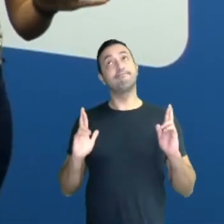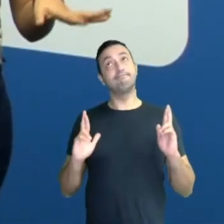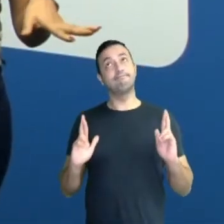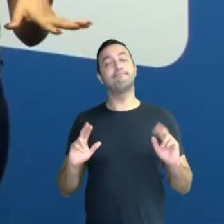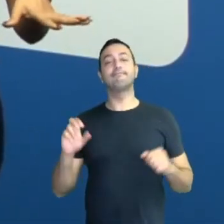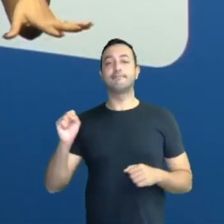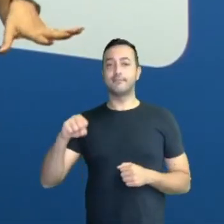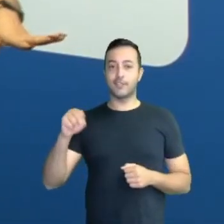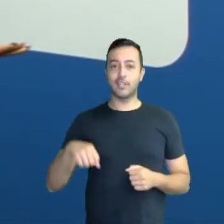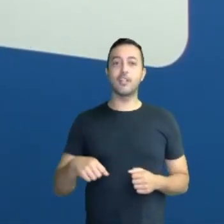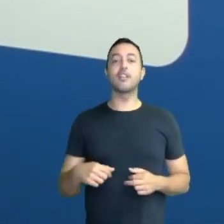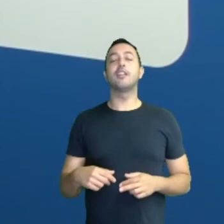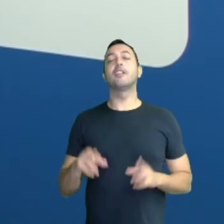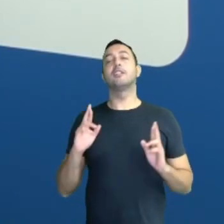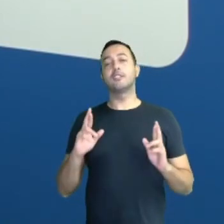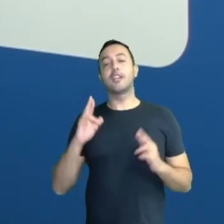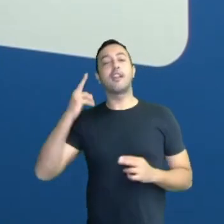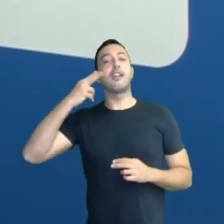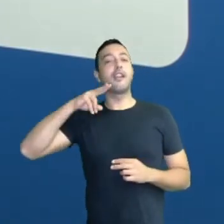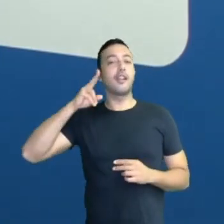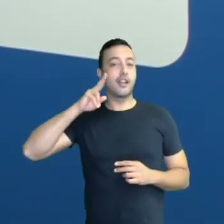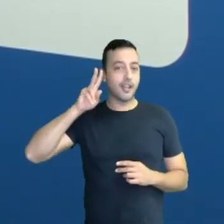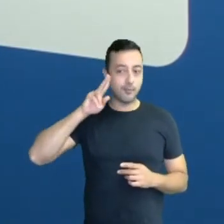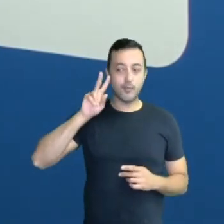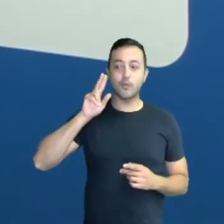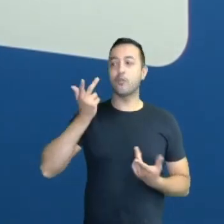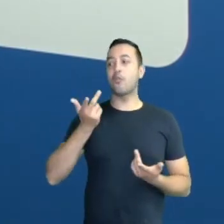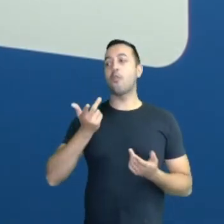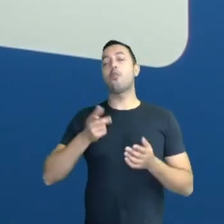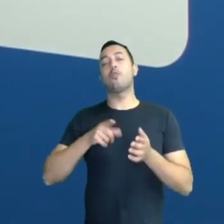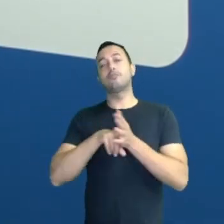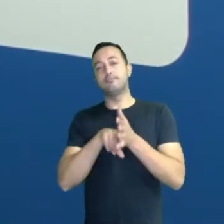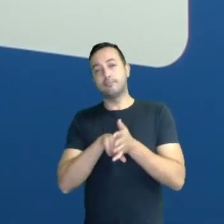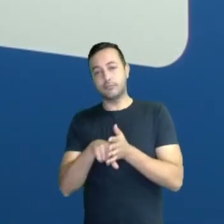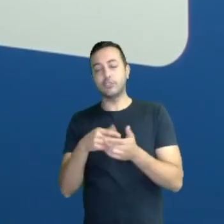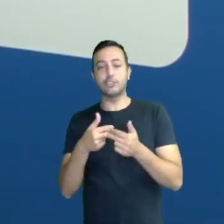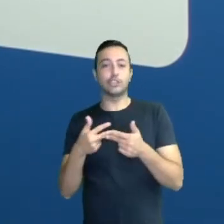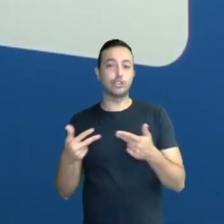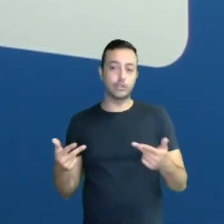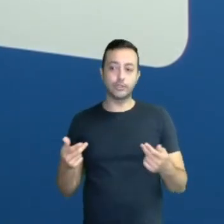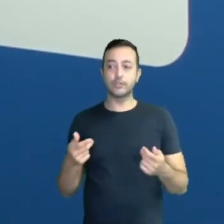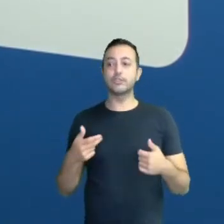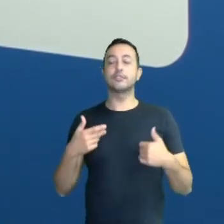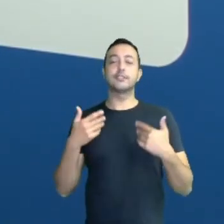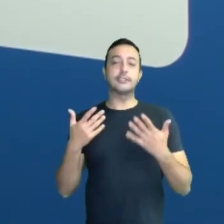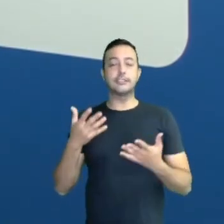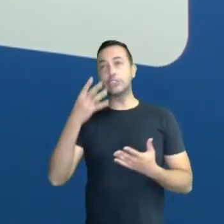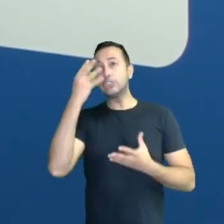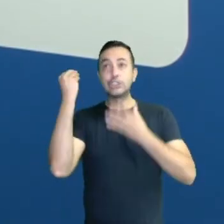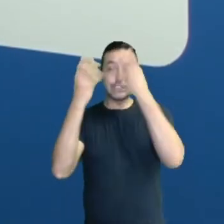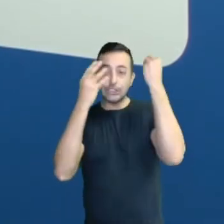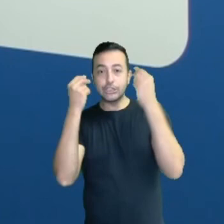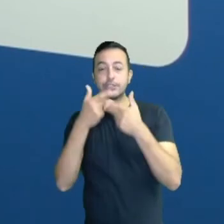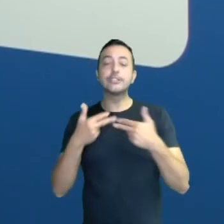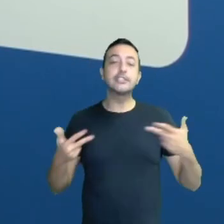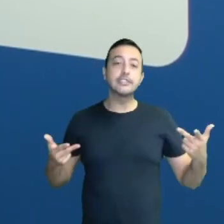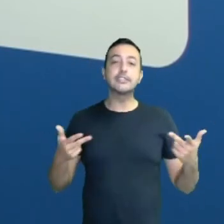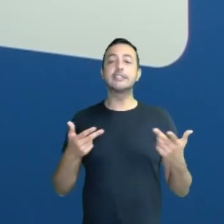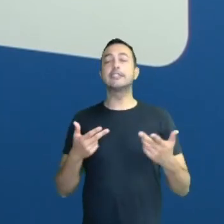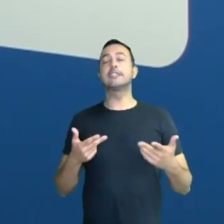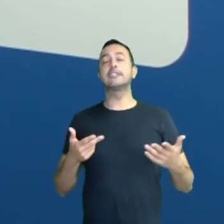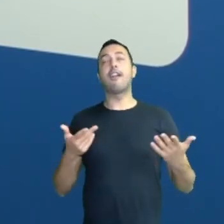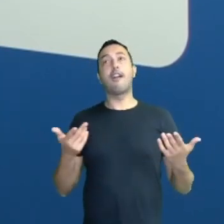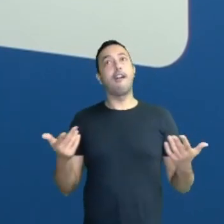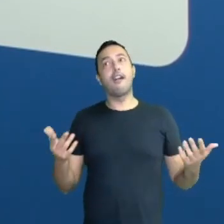né? Aposto que você relembrou, que você rebuscou algumas coisas que estavam esquecidas, que estava passando